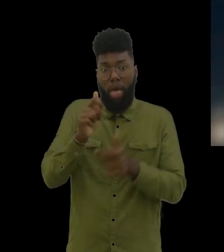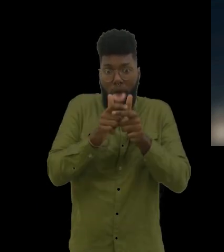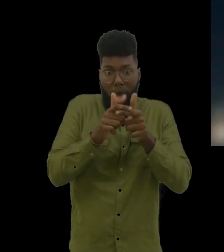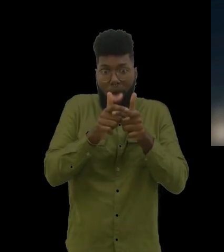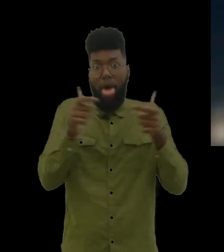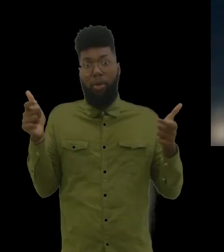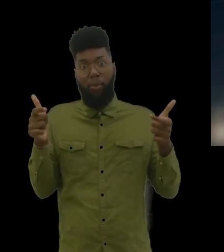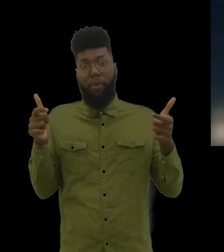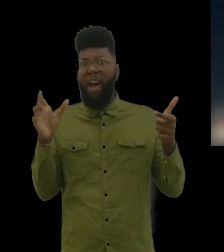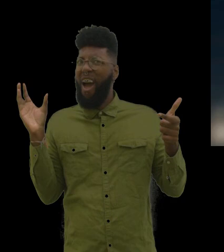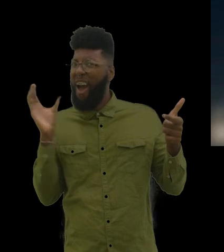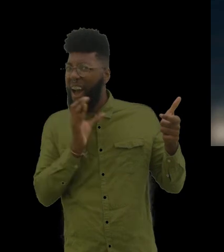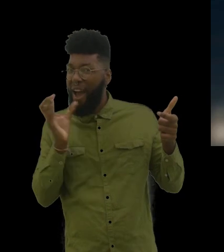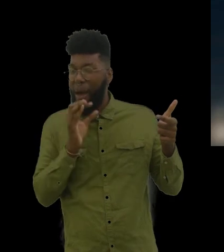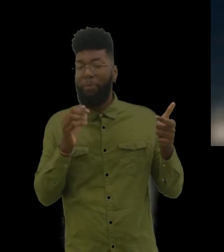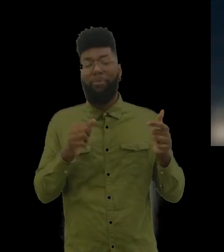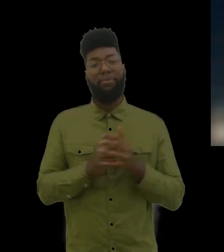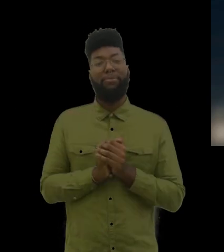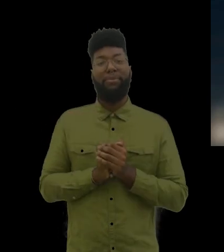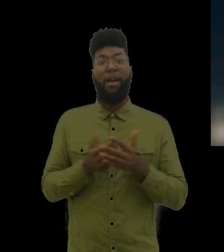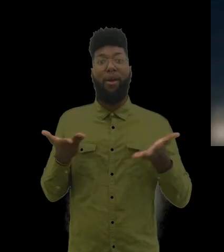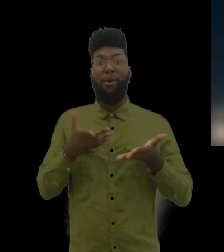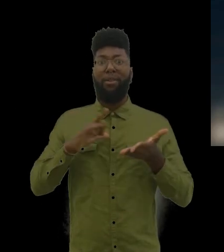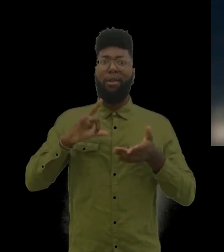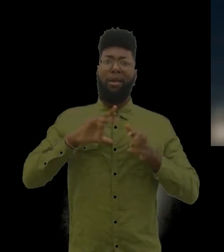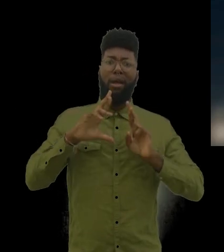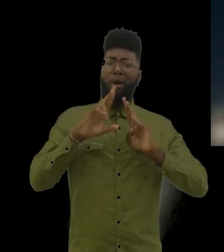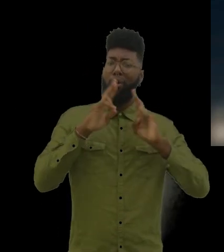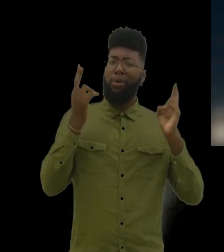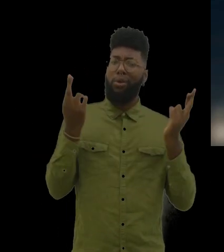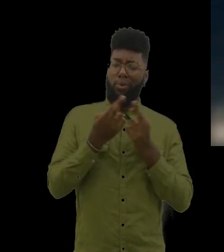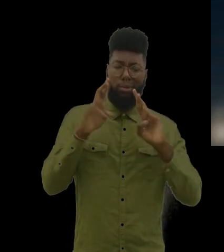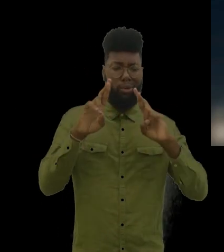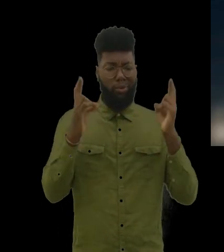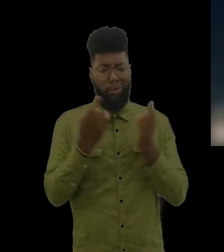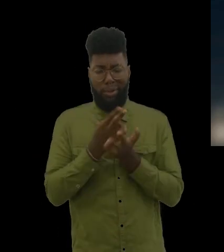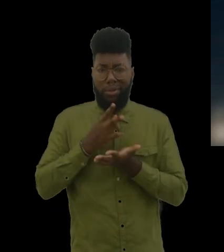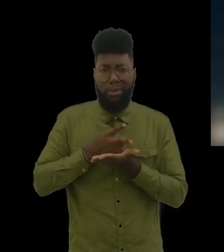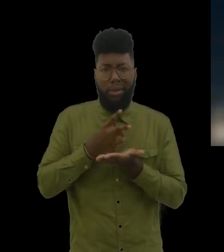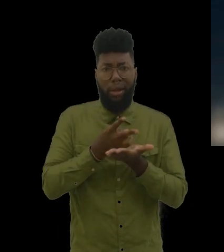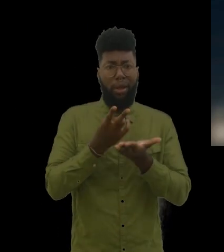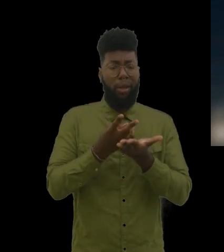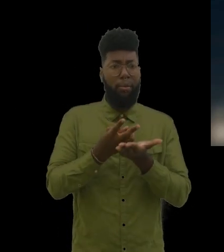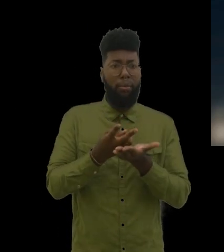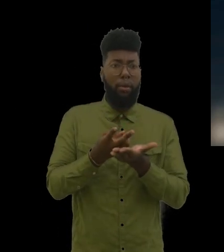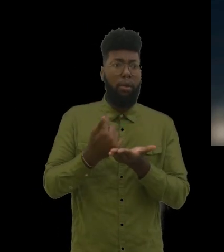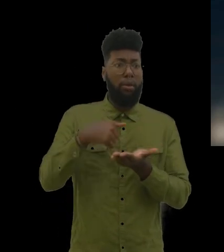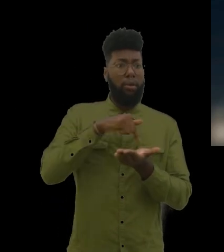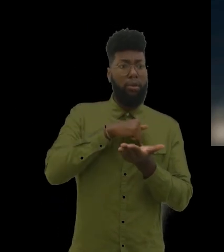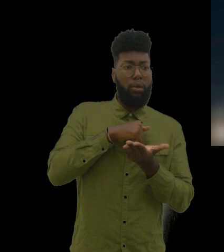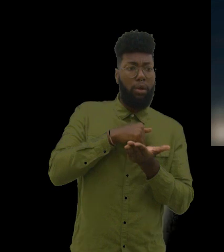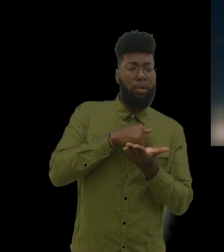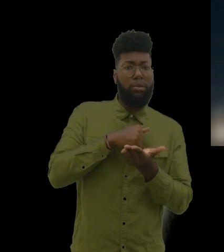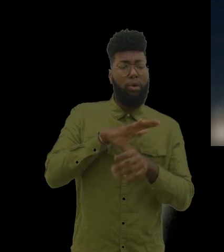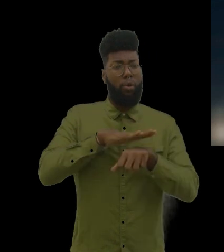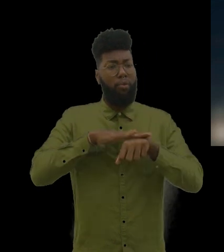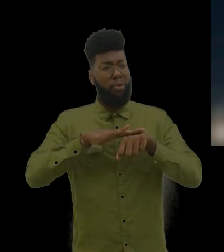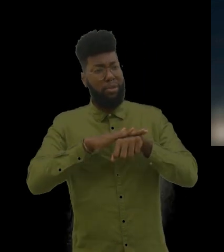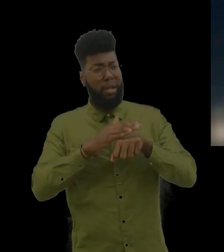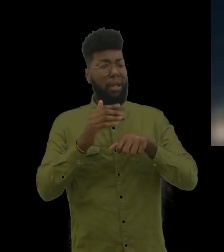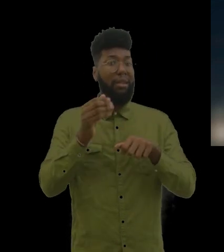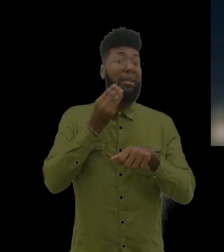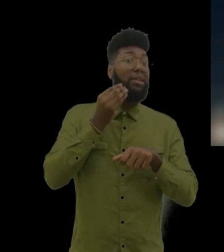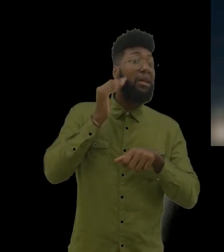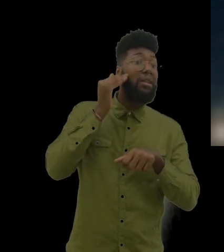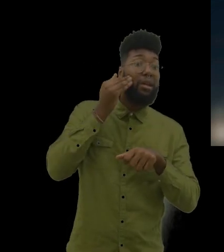grande, né? Eu tenho tido reuniões mais seguidas, assim, para tentar entender o que a gente está fazendo e o que a gente pode fazer, né?